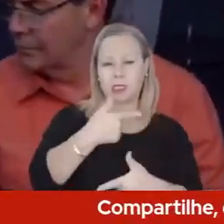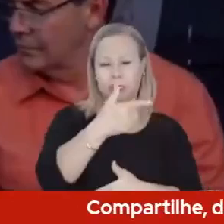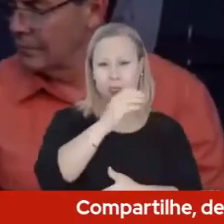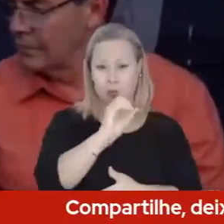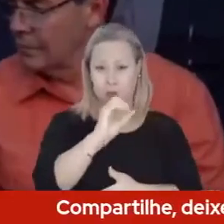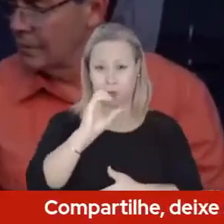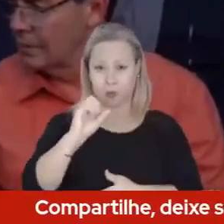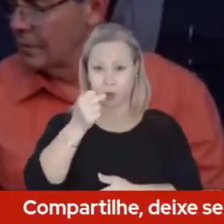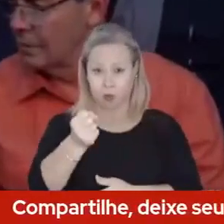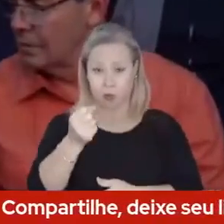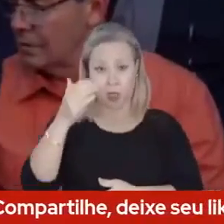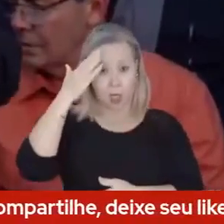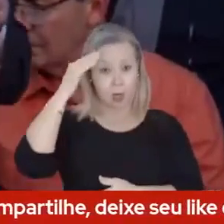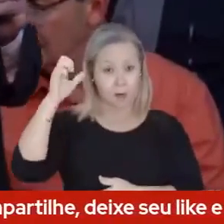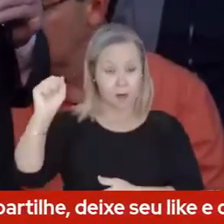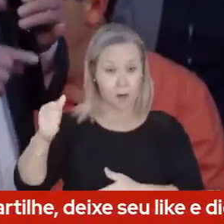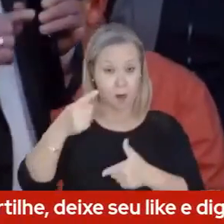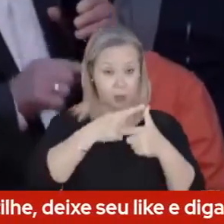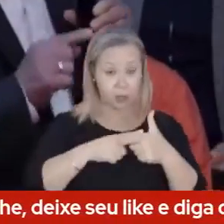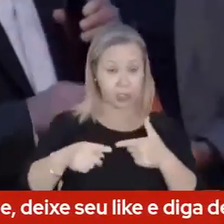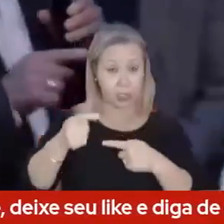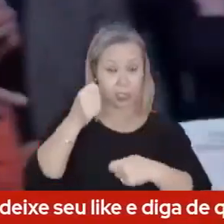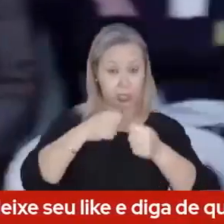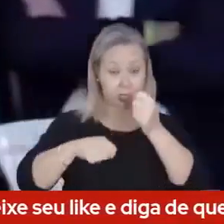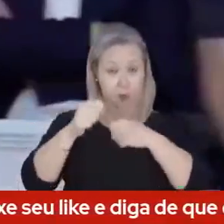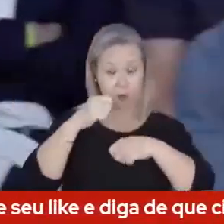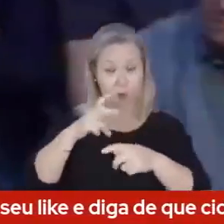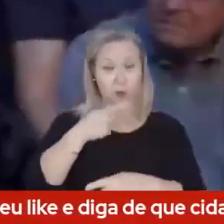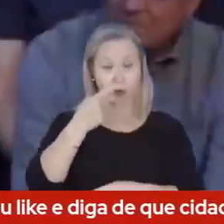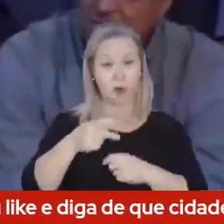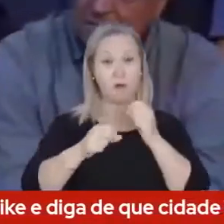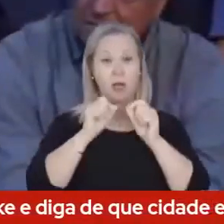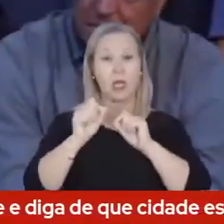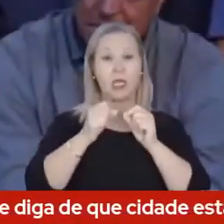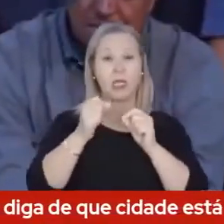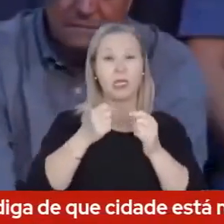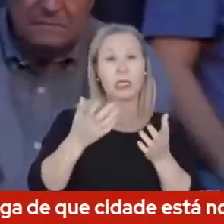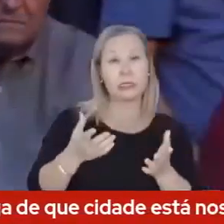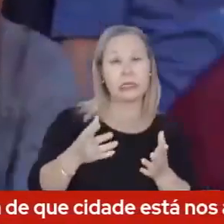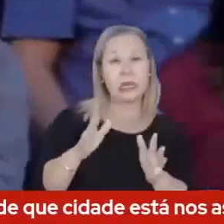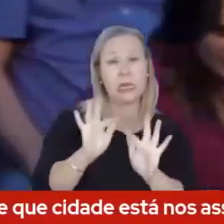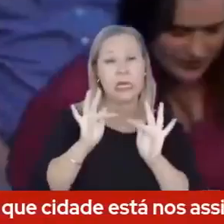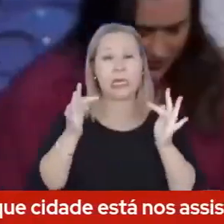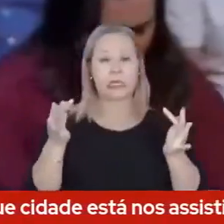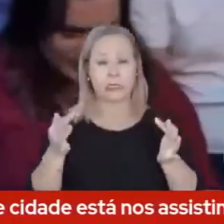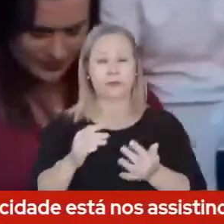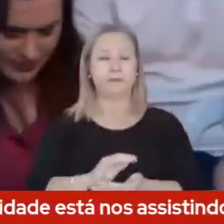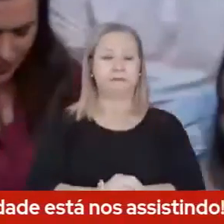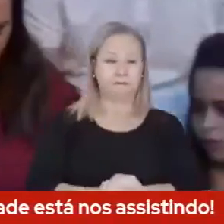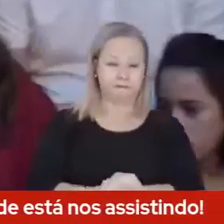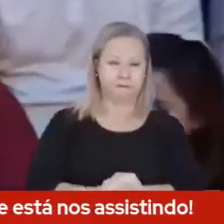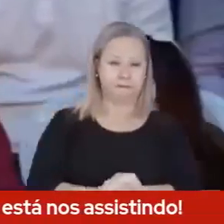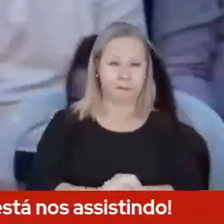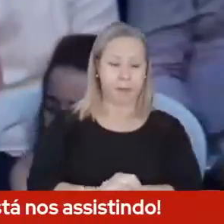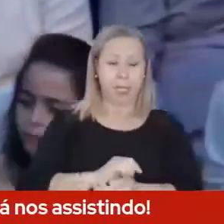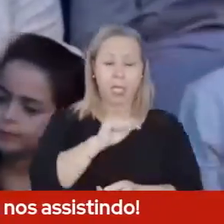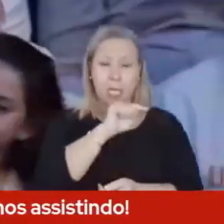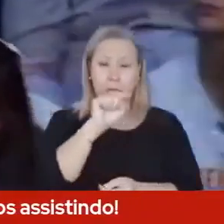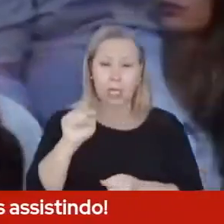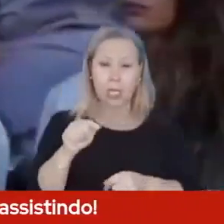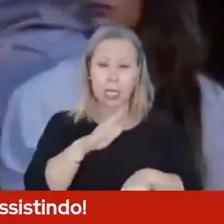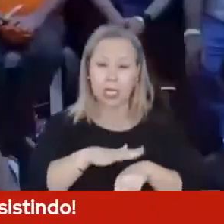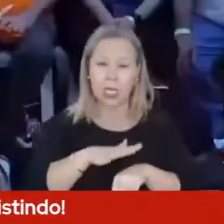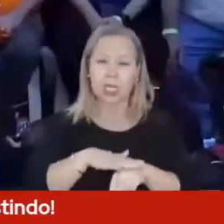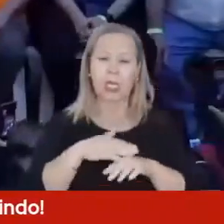famosa crise econômica que eu disse que ia ser uma marolinha no Brasil. Naquele momento, Medeiros,